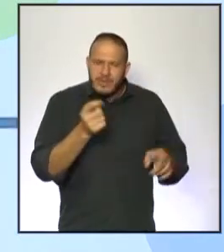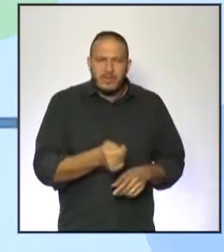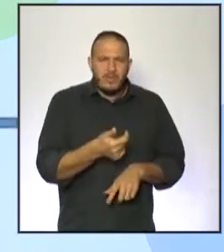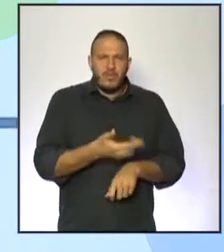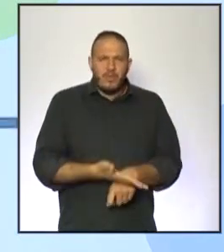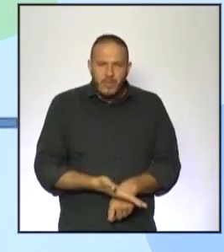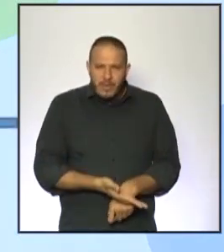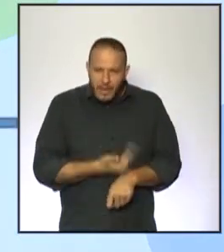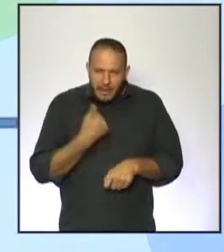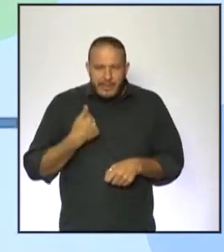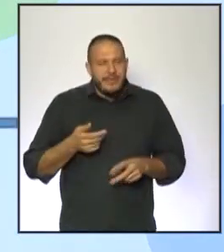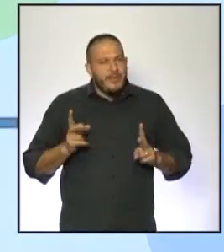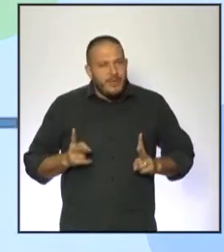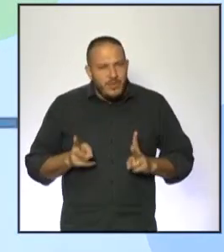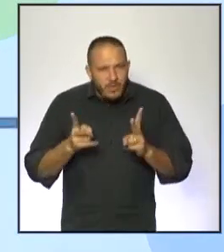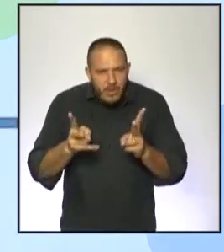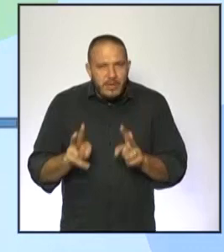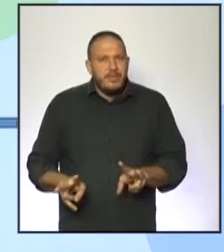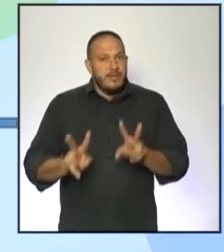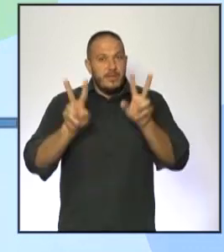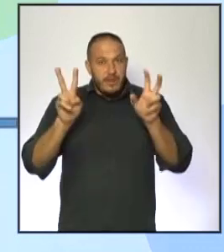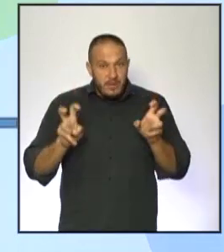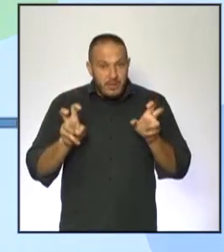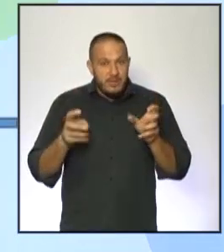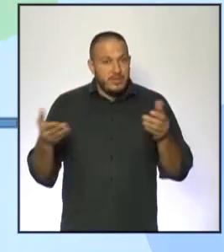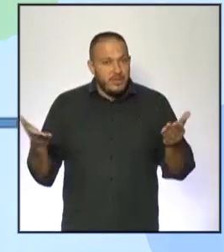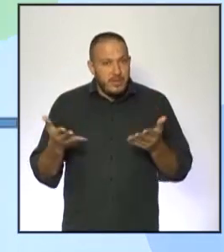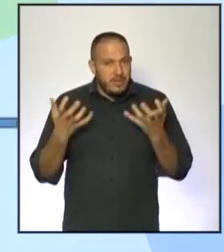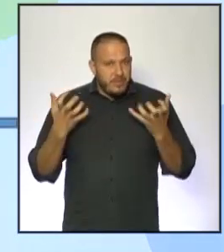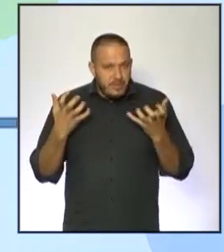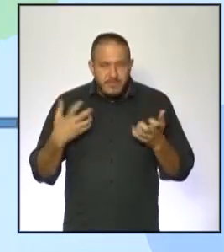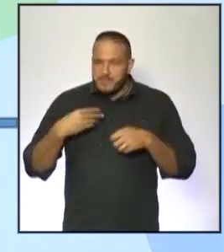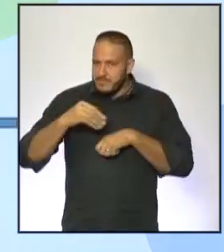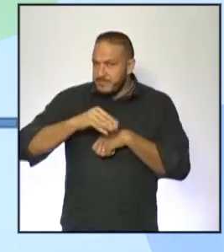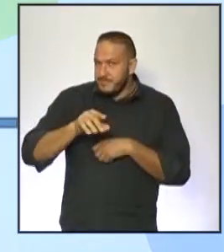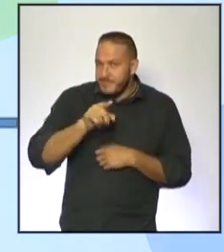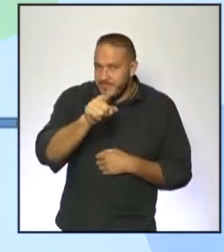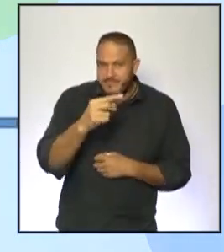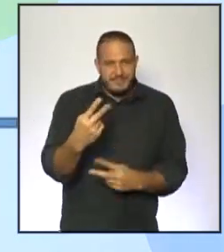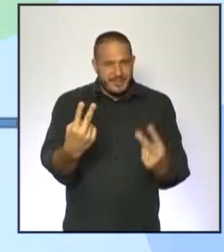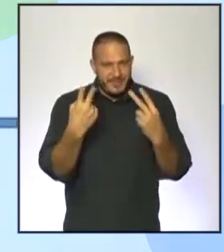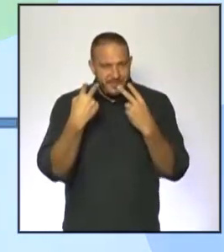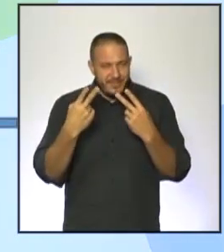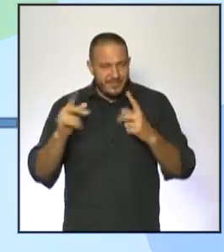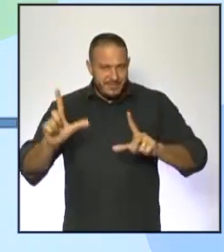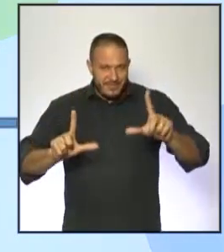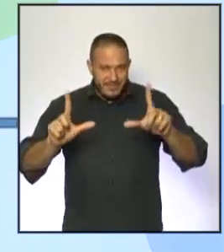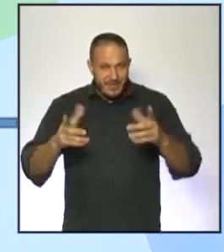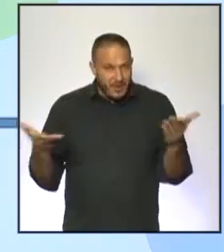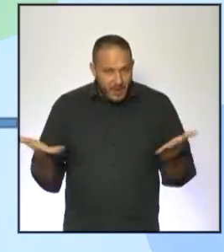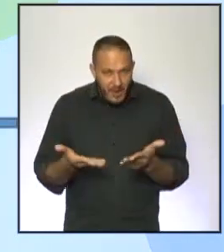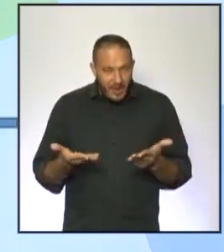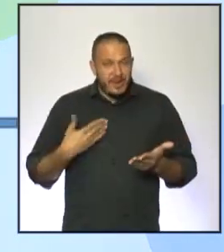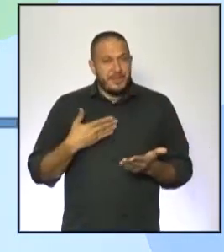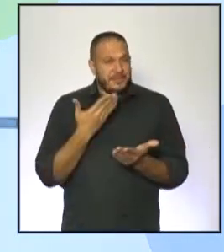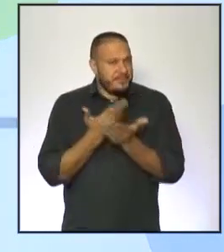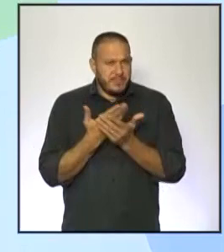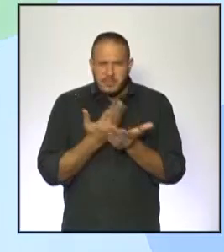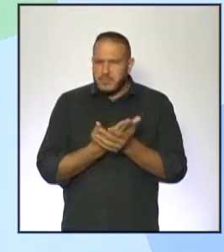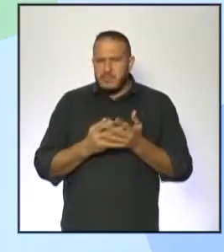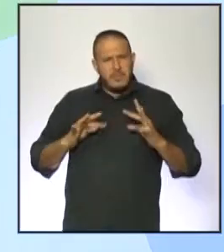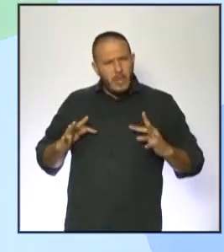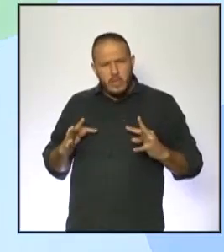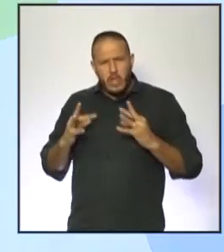gente continuar esse assunto, eu quero falar para você que está aí me assistindo que essa aula ela é para todas